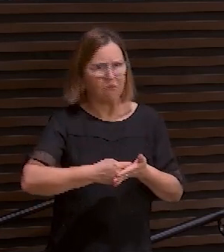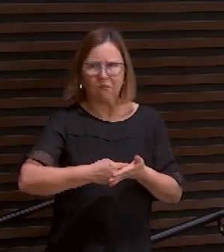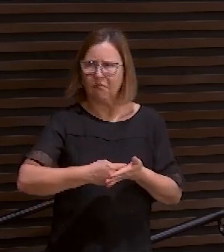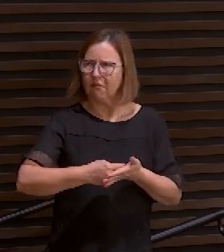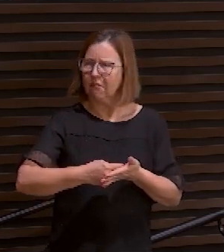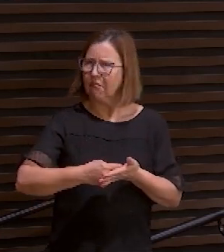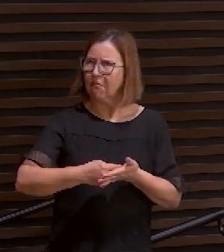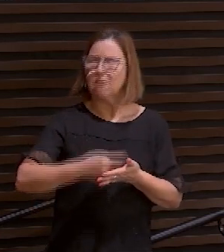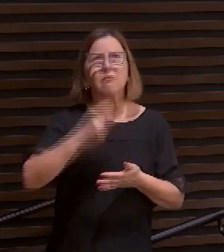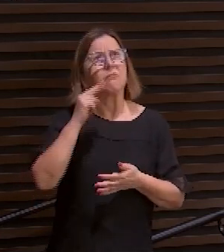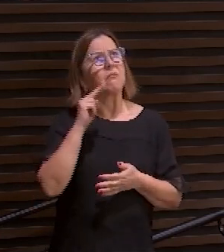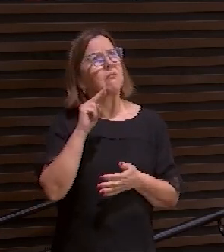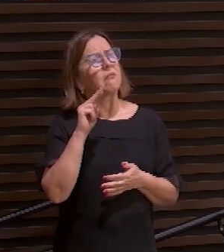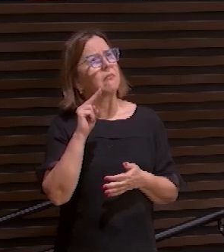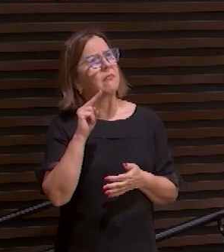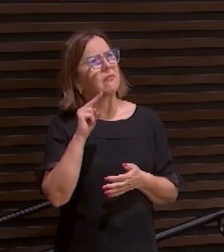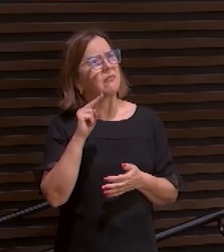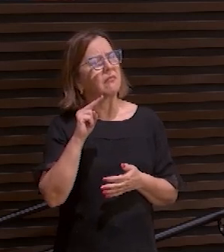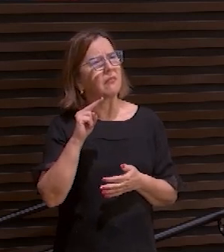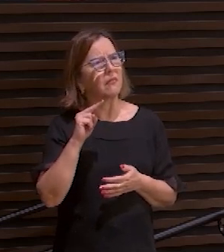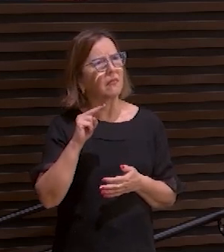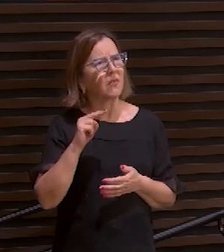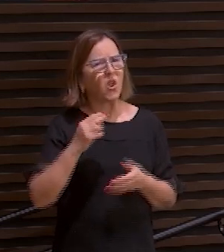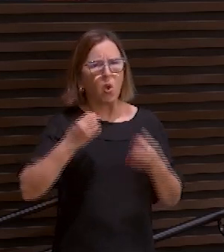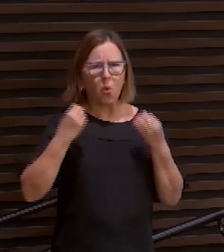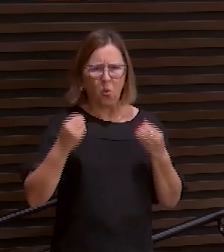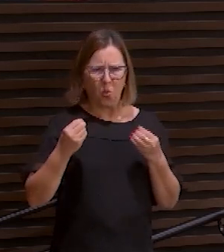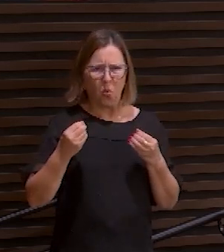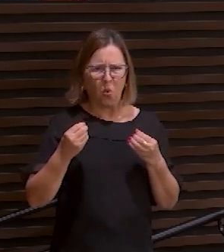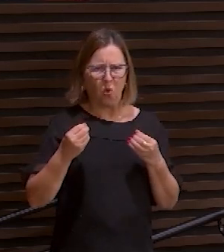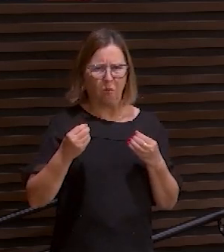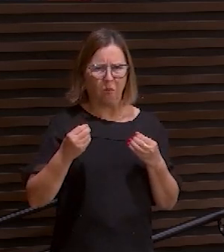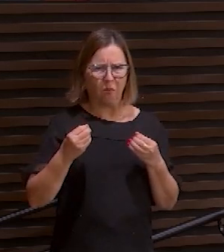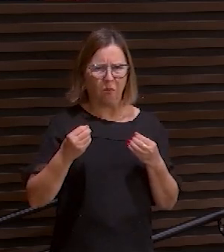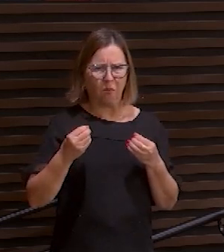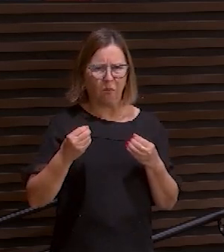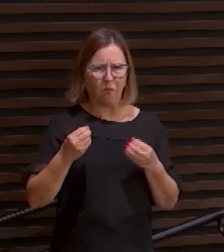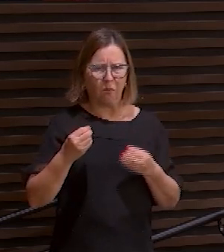Olhei assim para cima e disse, como é que pode matar quem já morreu?